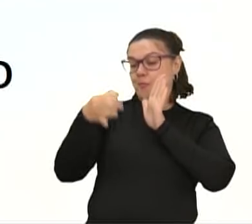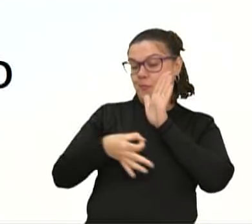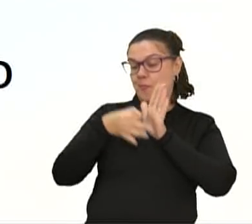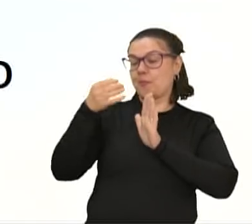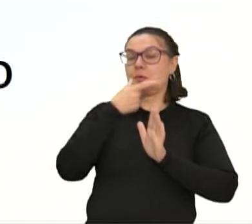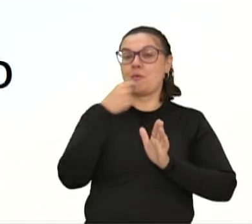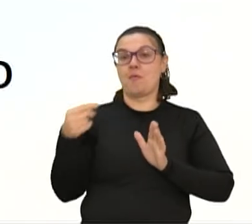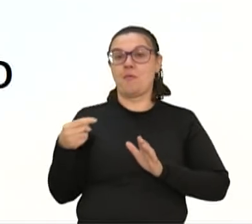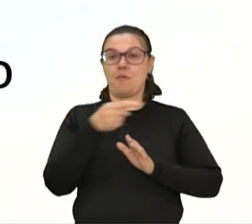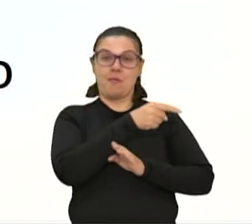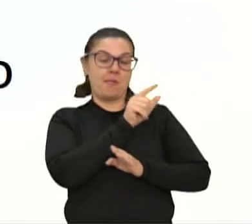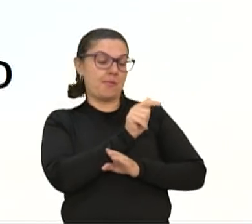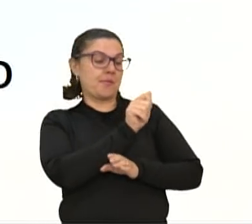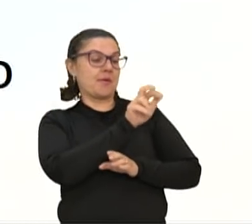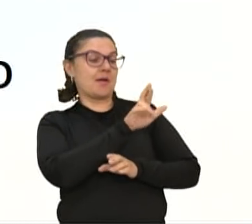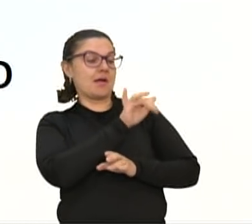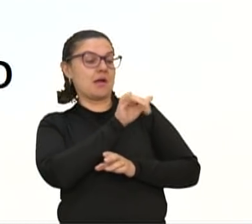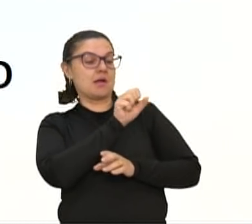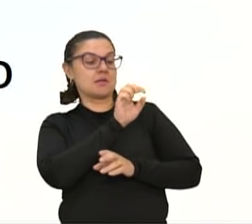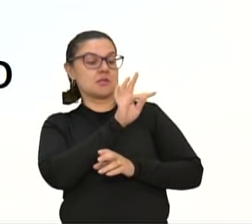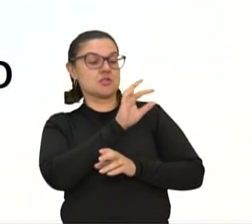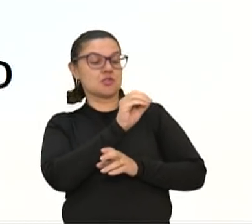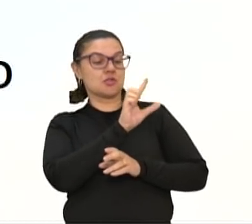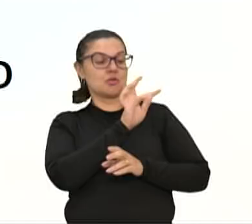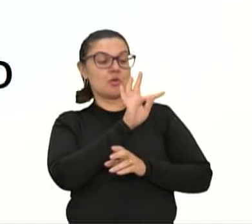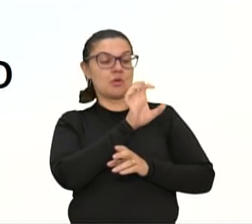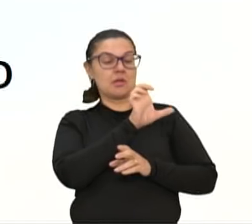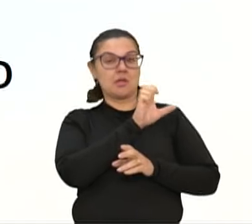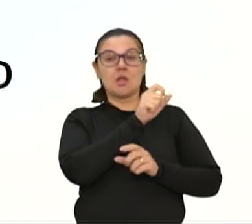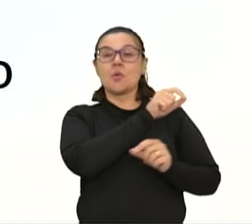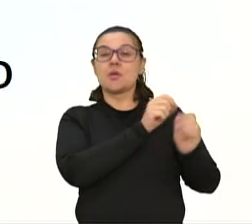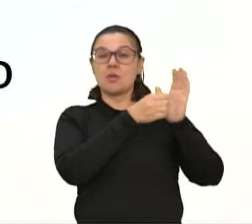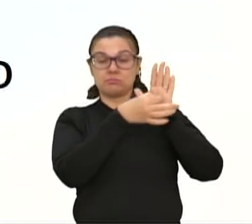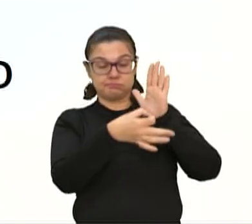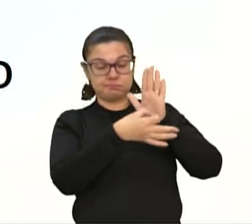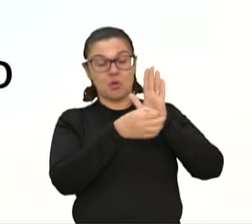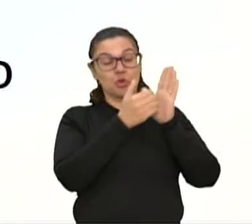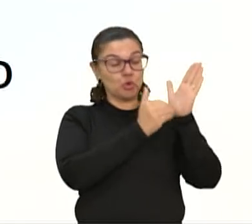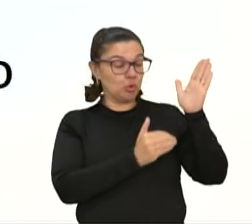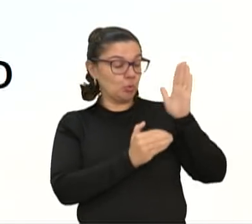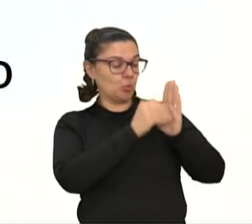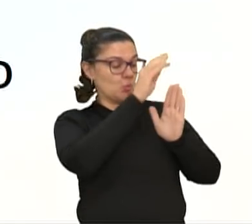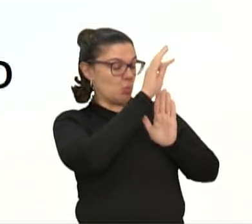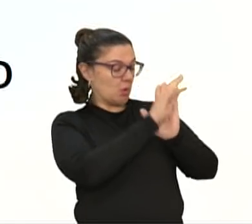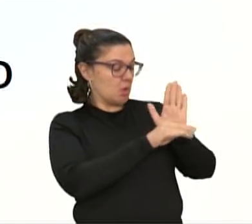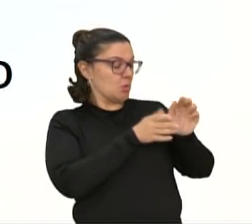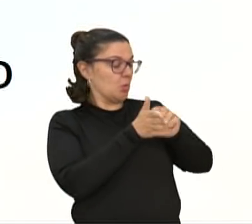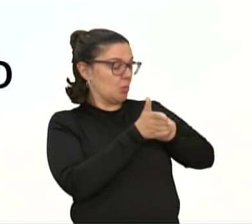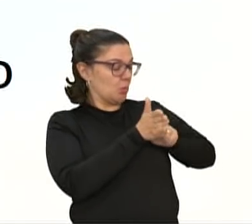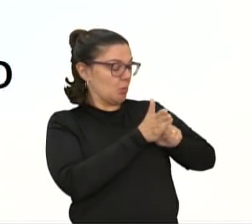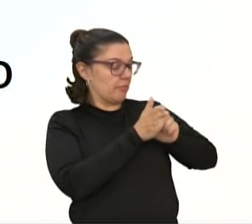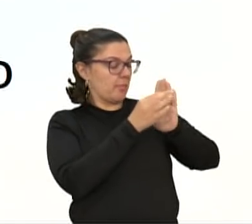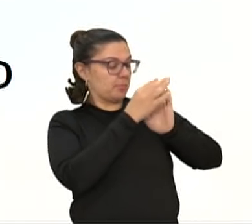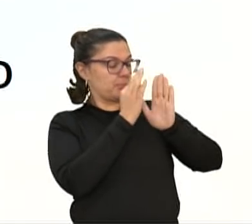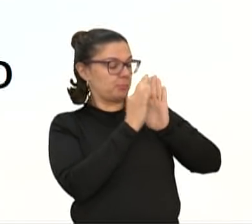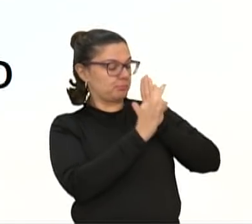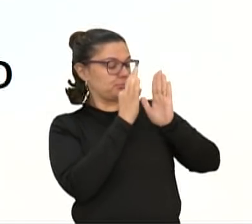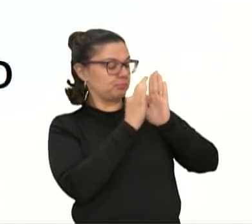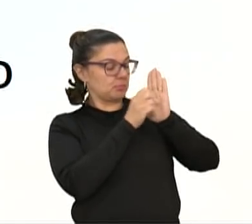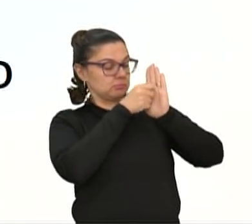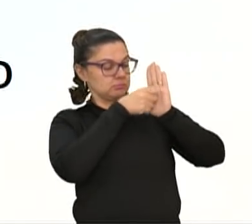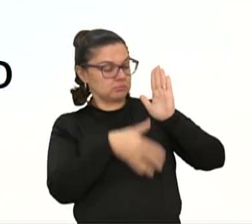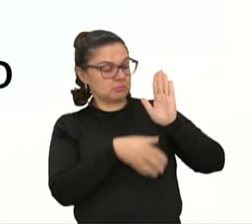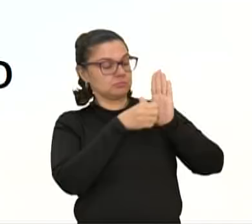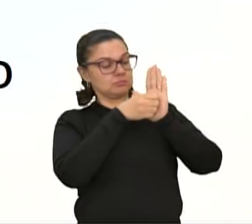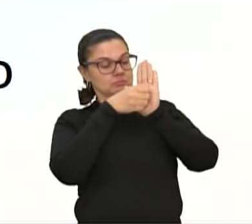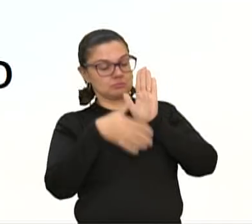de Aristóteles. O que é ser comentador? Ele pegou todos os textos de Aristóteles e foi comentando texto por